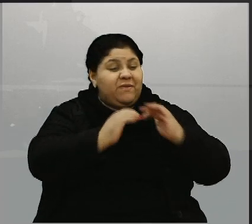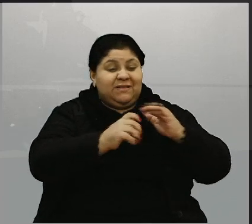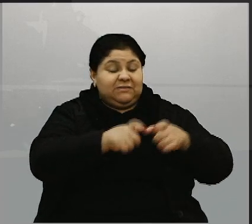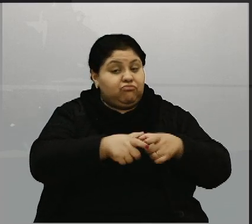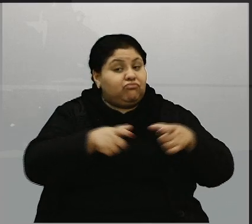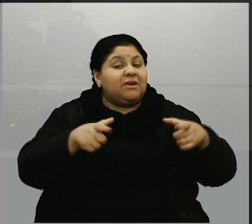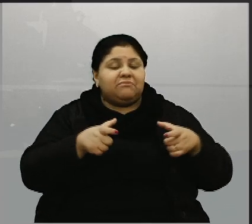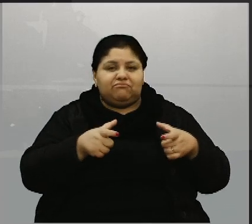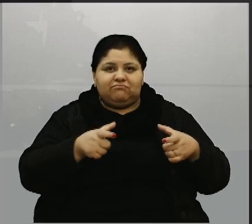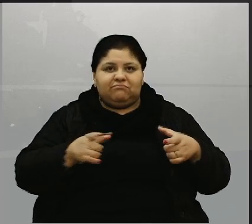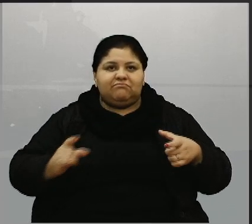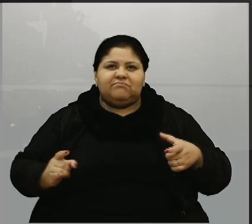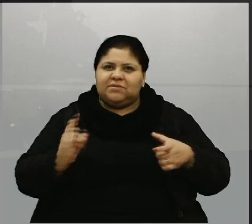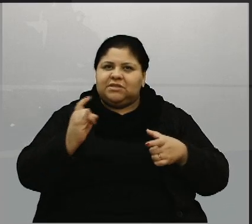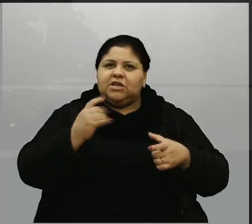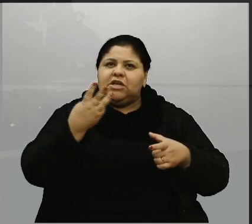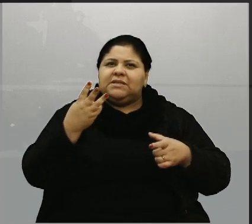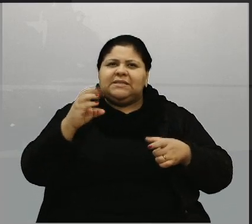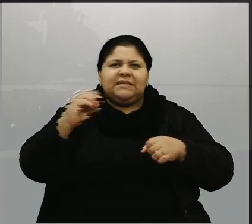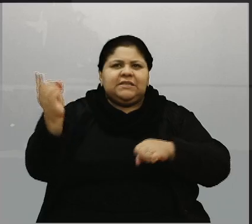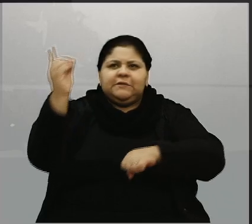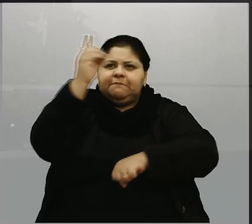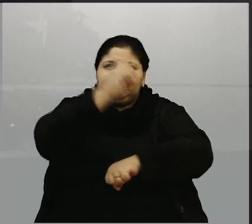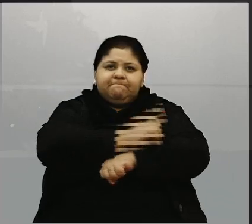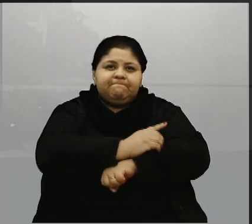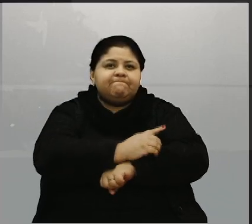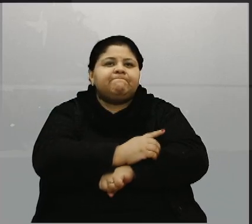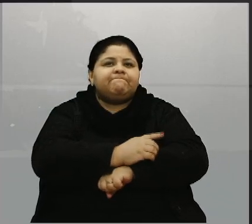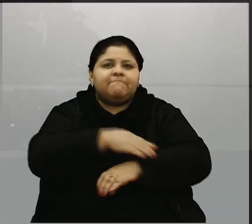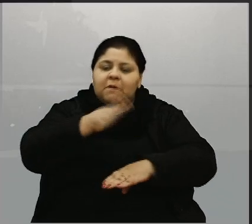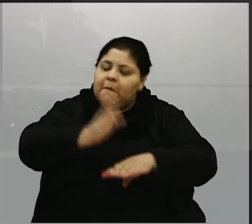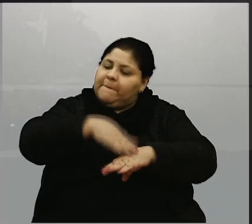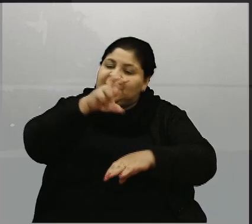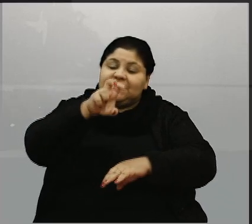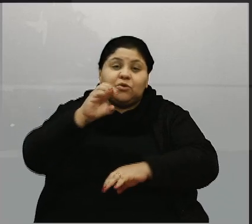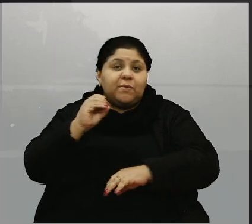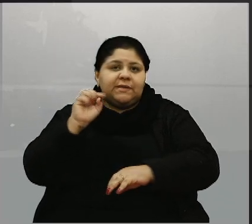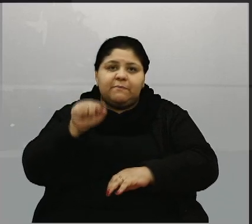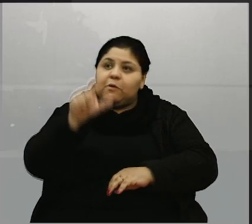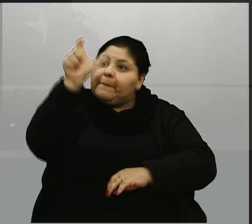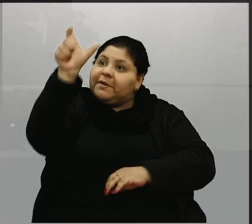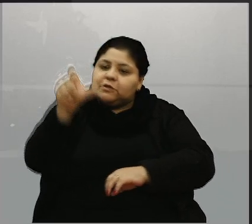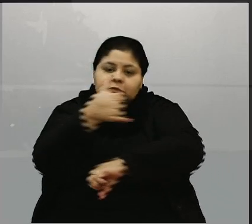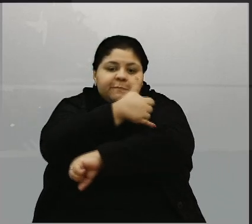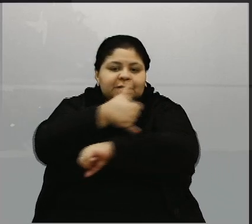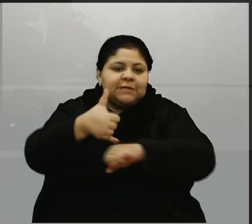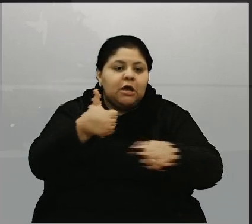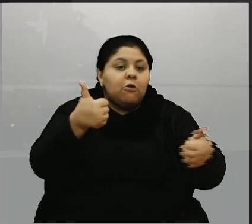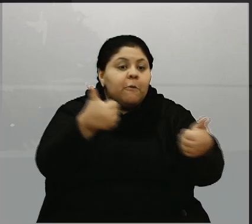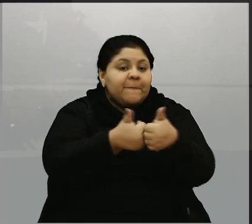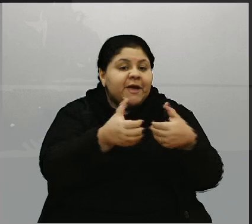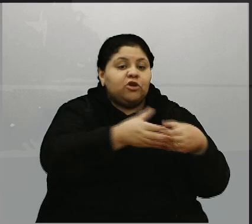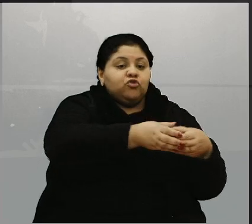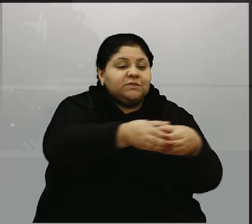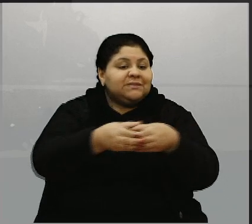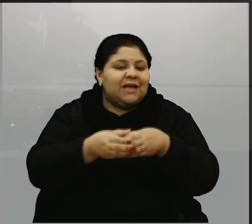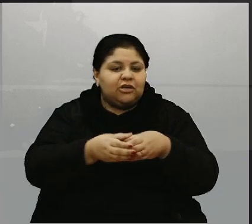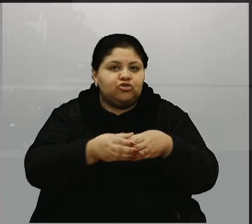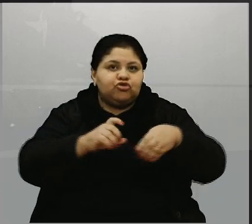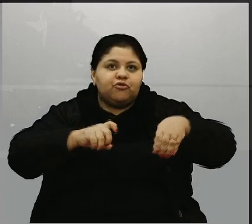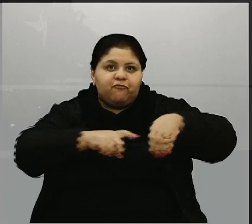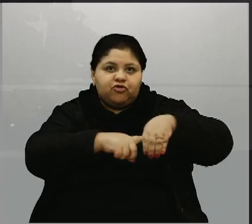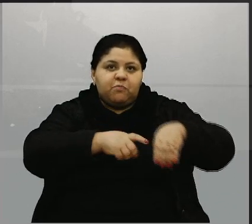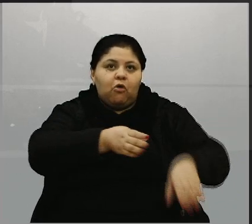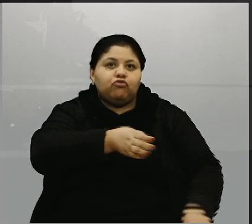últimos 30 dias eu não tenho medo de errar que mais de 50 mil pessoas passaram naquelas redondezas. Mais de 50 mil pessoas tranquilamente passaram por